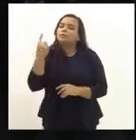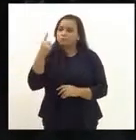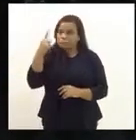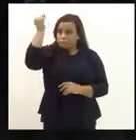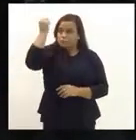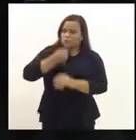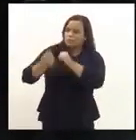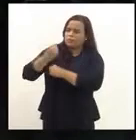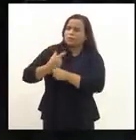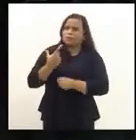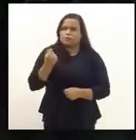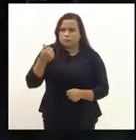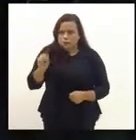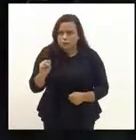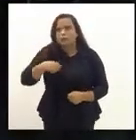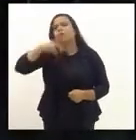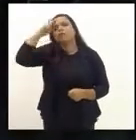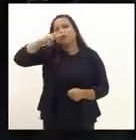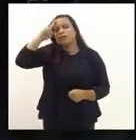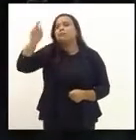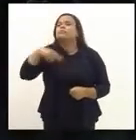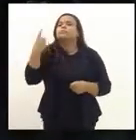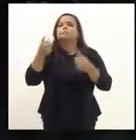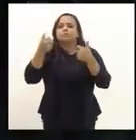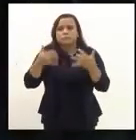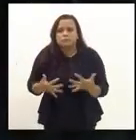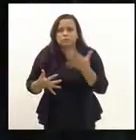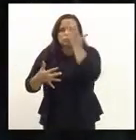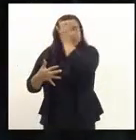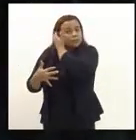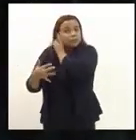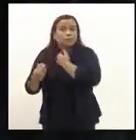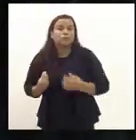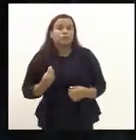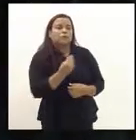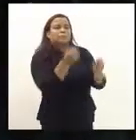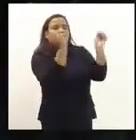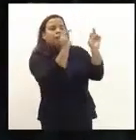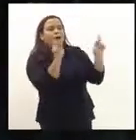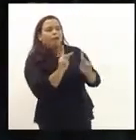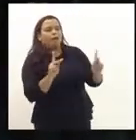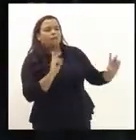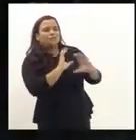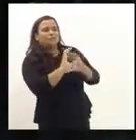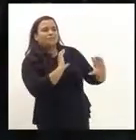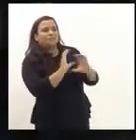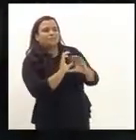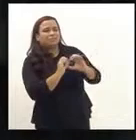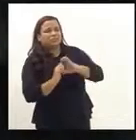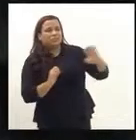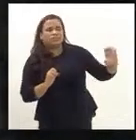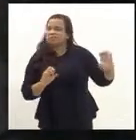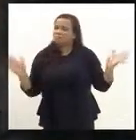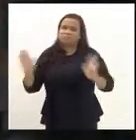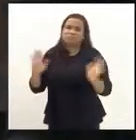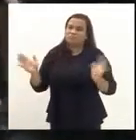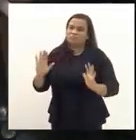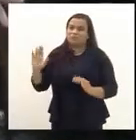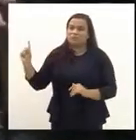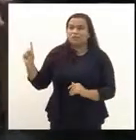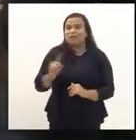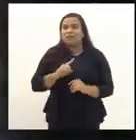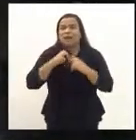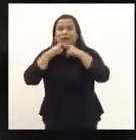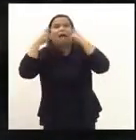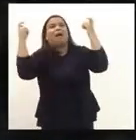2018 eu me lembro que nós falamos que nós não íamos da Paz para a esquerda e não vamos dar não vem para cá gritar nesse vitimizar